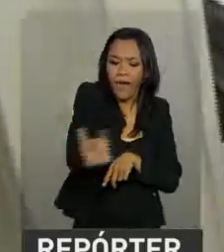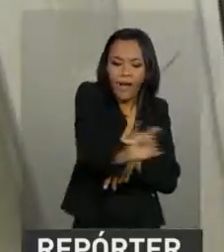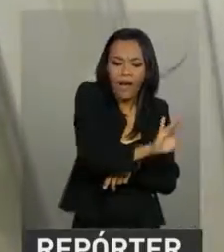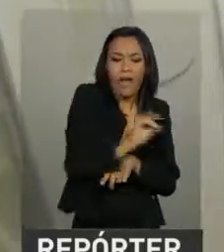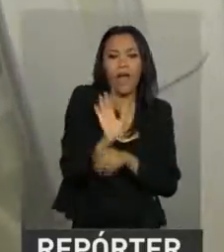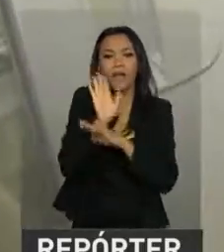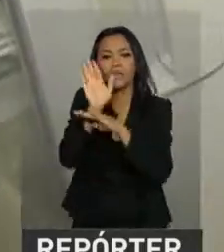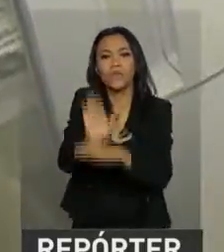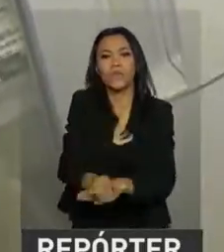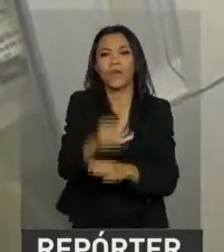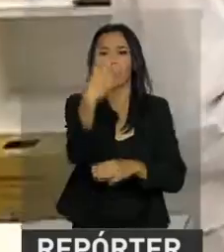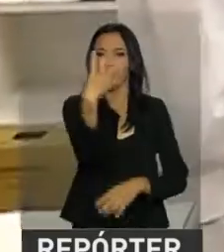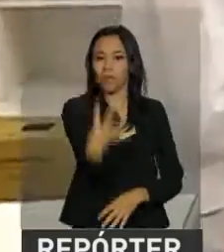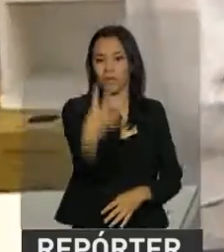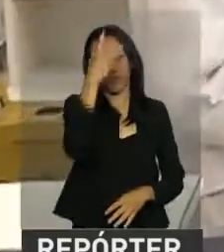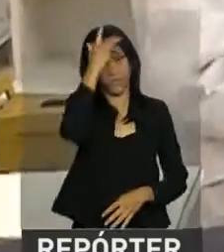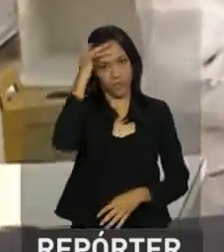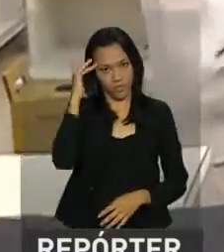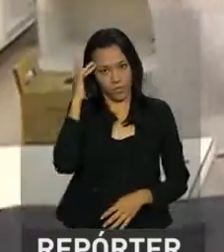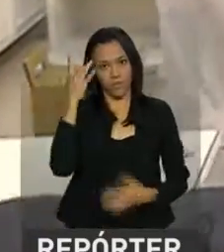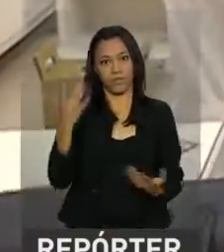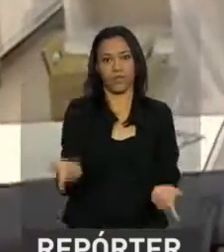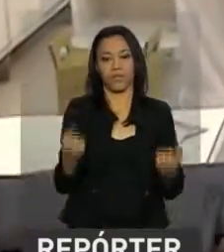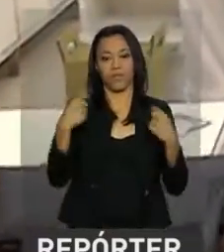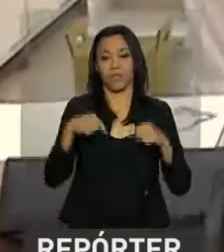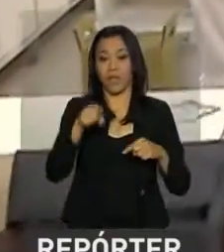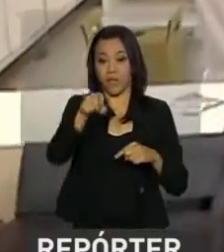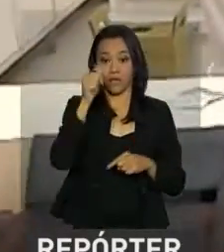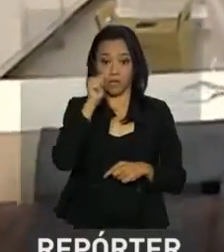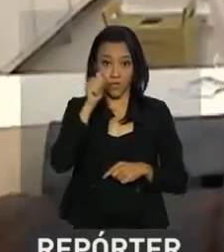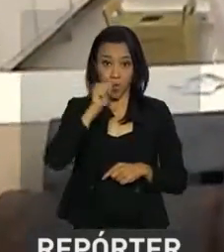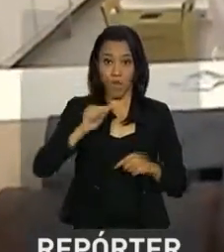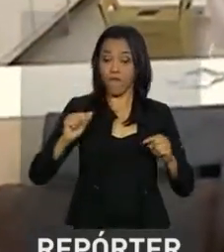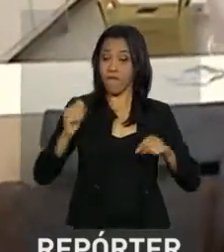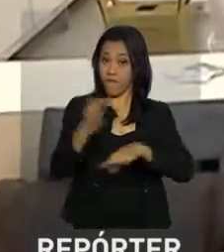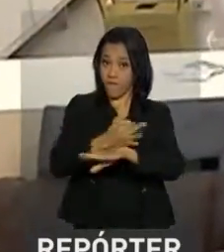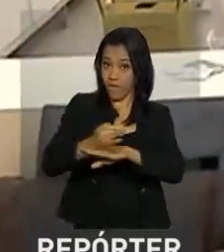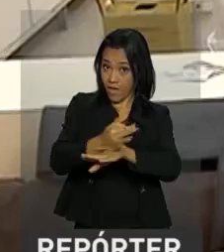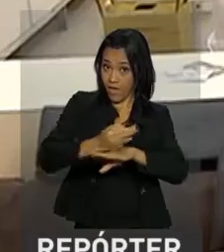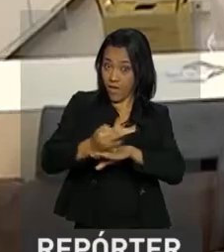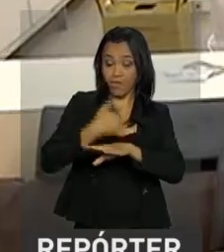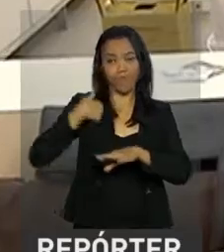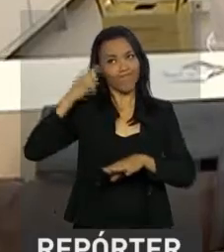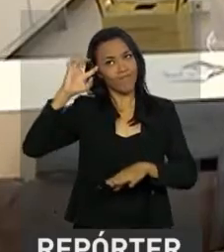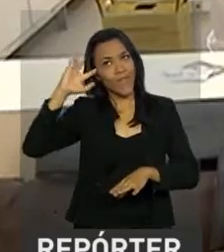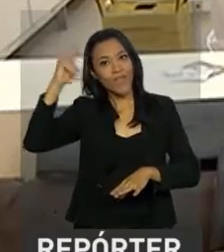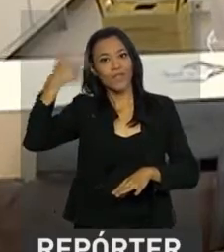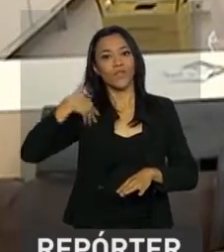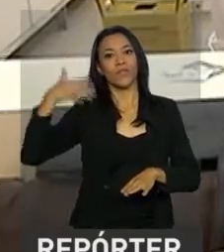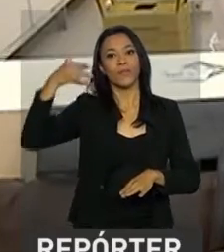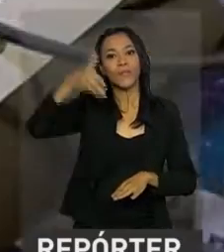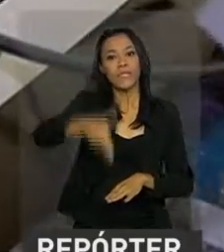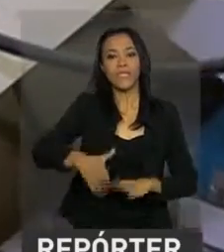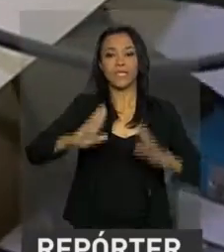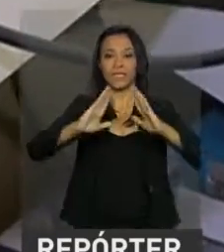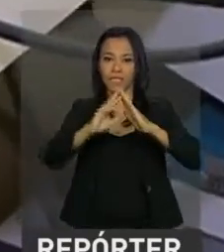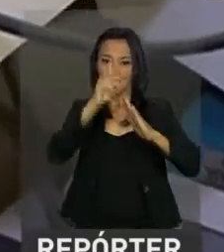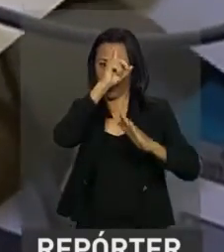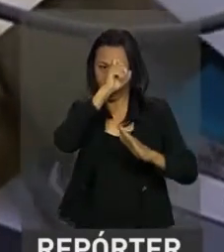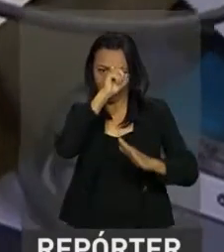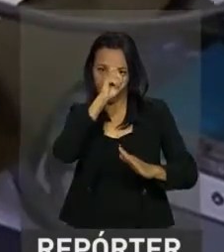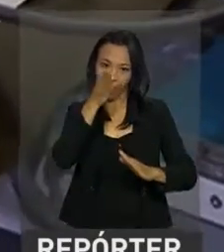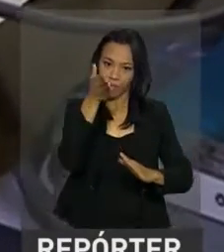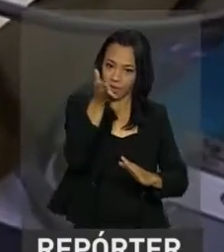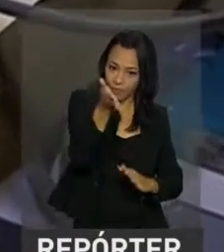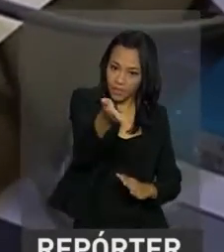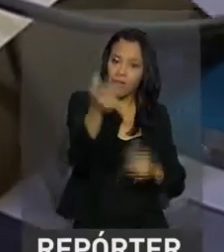até 4 vidas. Mesmo de férias, a Irene fez questão de dar uma passadinha na Fundação ProSangue do Hospital